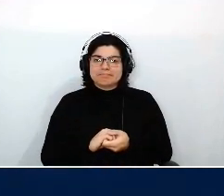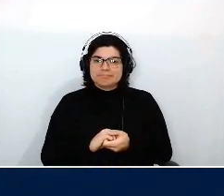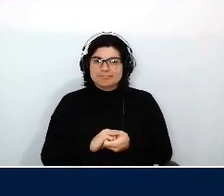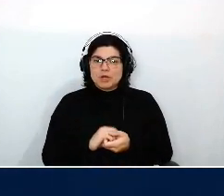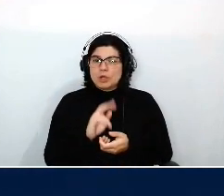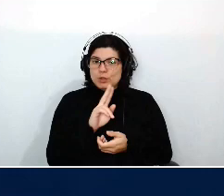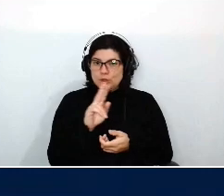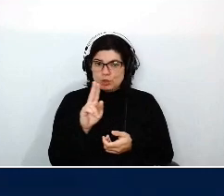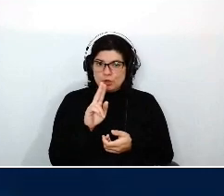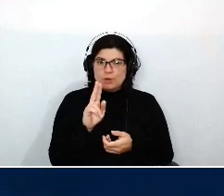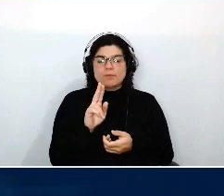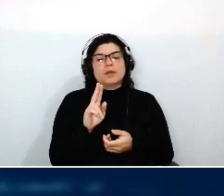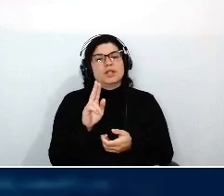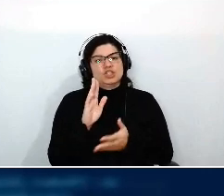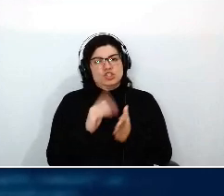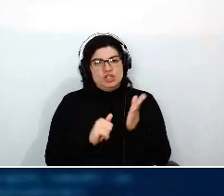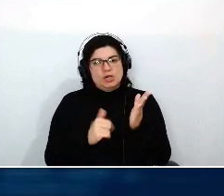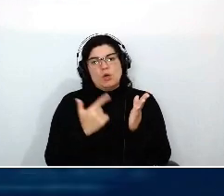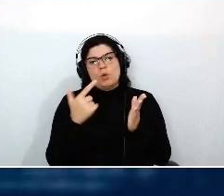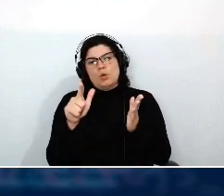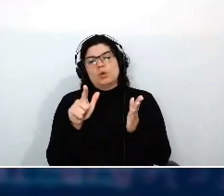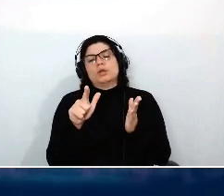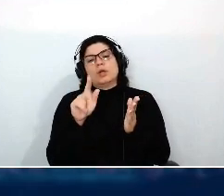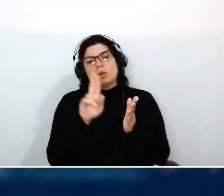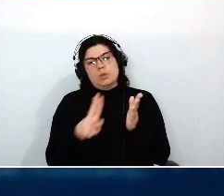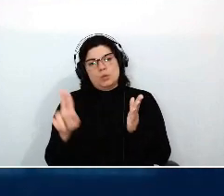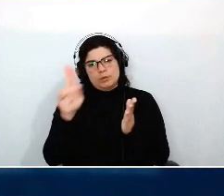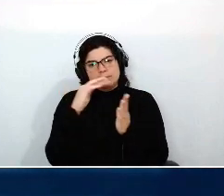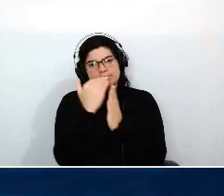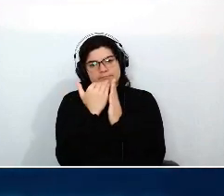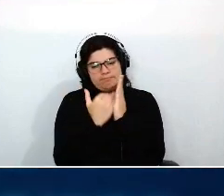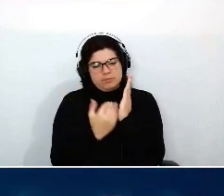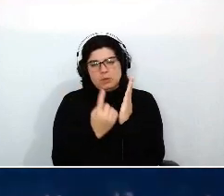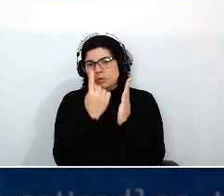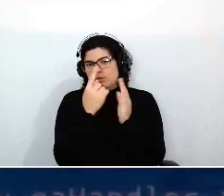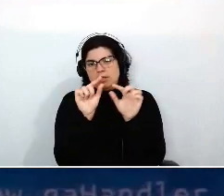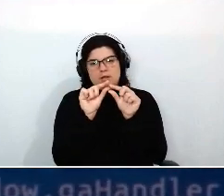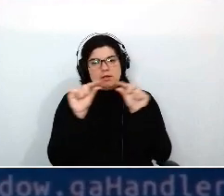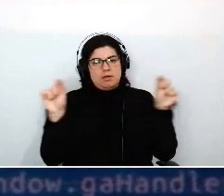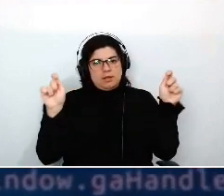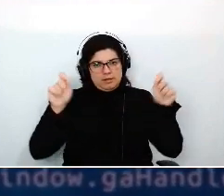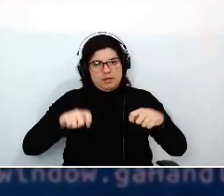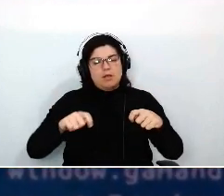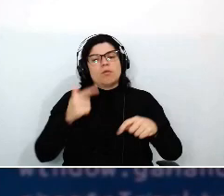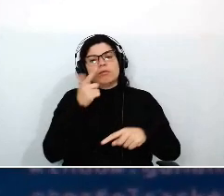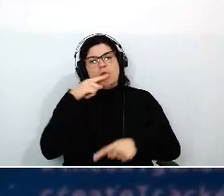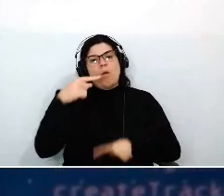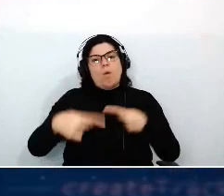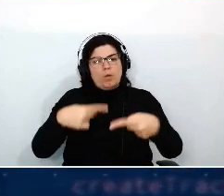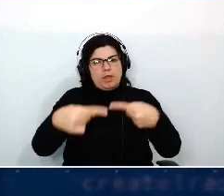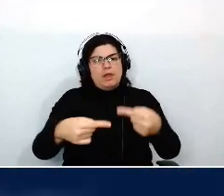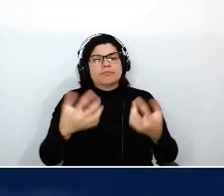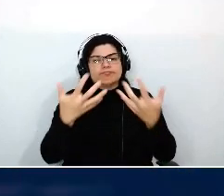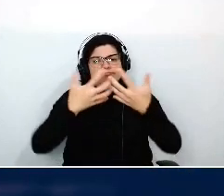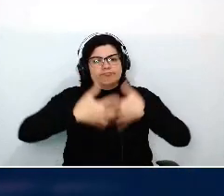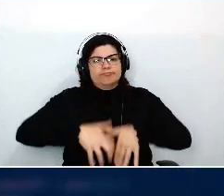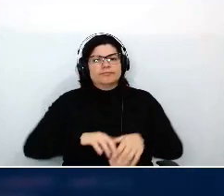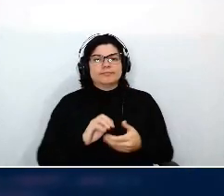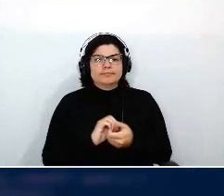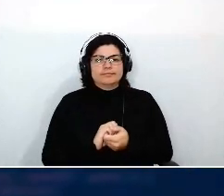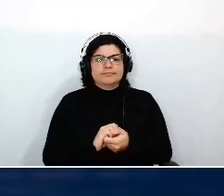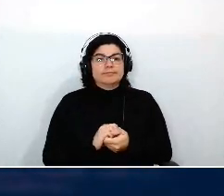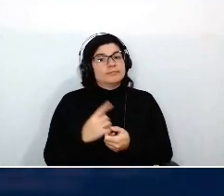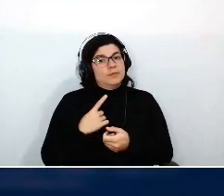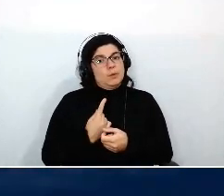require use, já tem uma linha, já tem uma aplicação para rodar. Para rodar, né? Então está rodando. Tem um truquezinho aqui, tá?